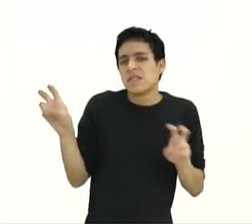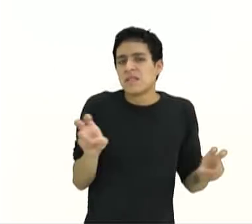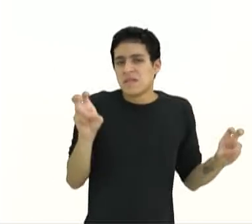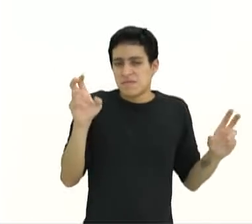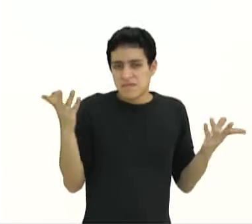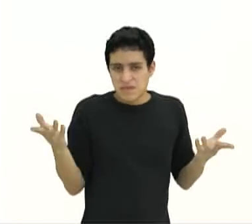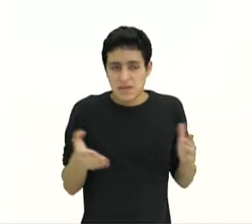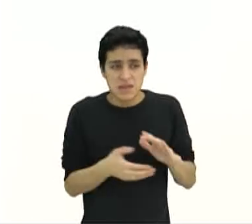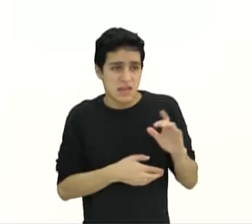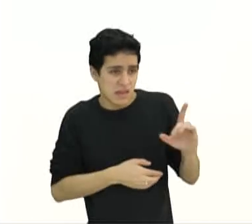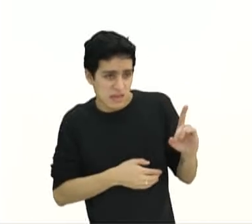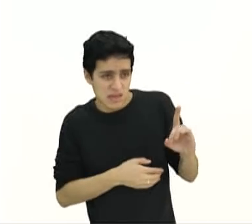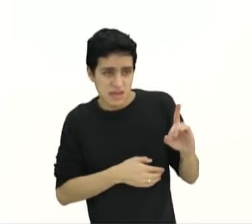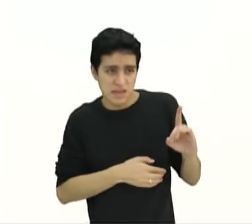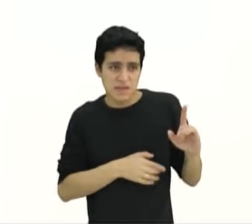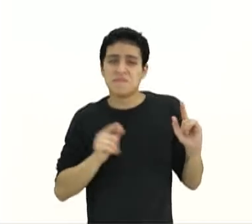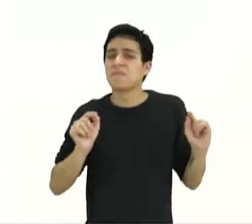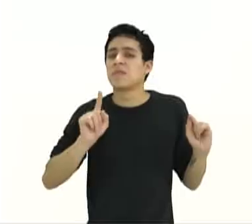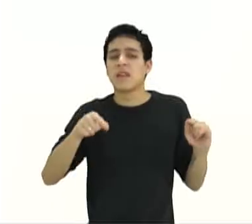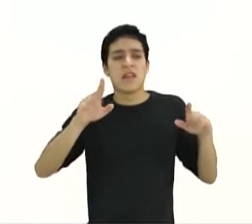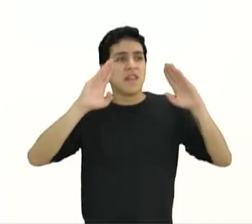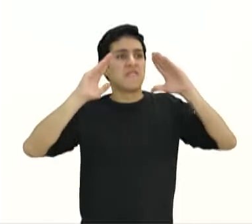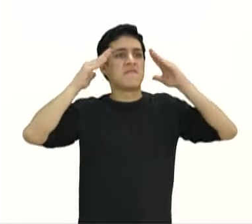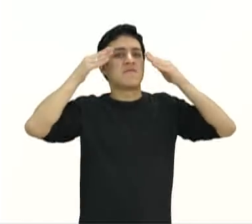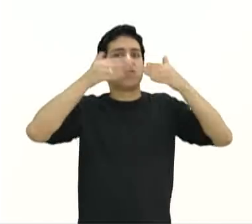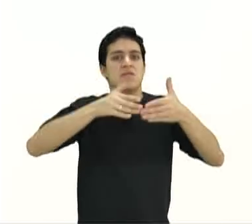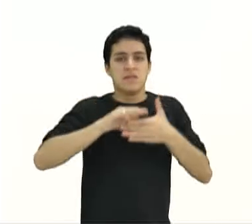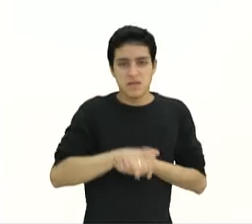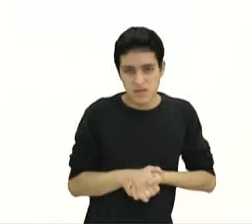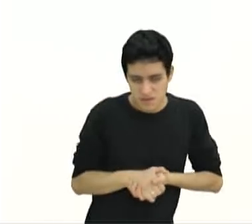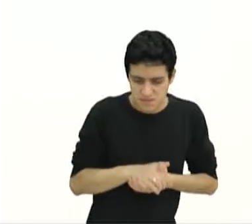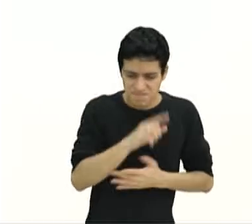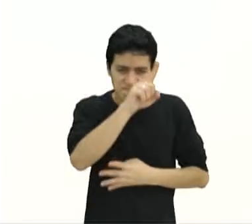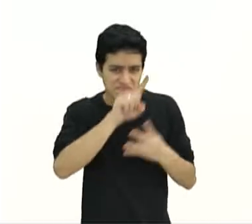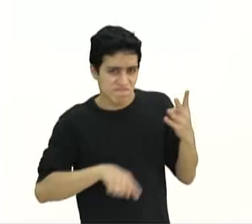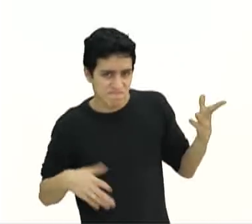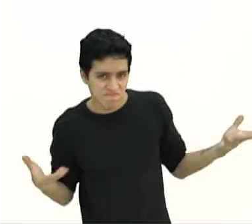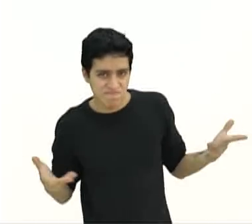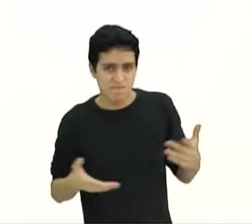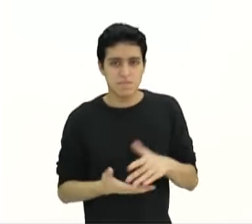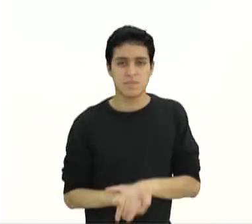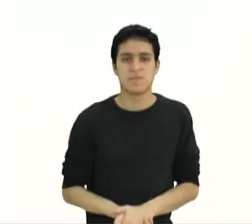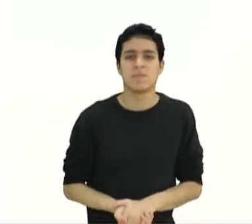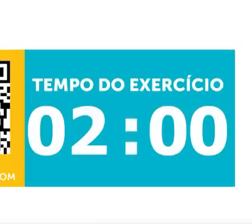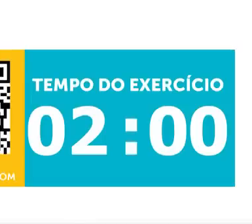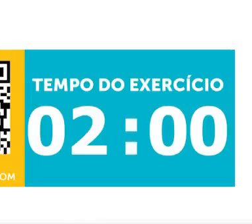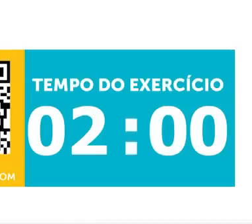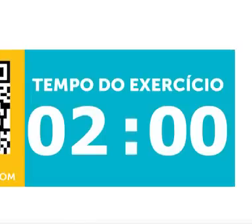direta. Letra D, uma ênfase. Qual a alternativa?